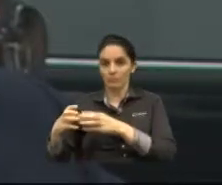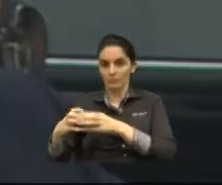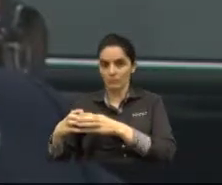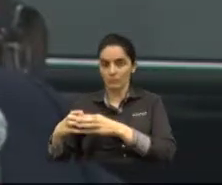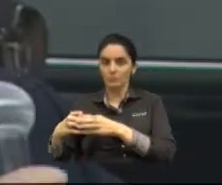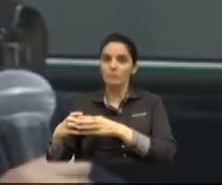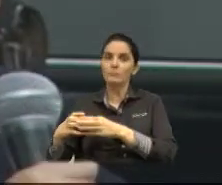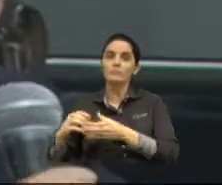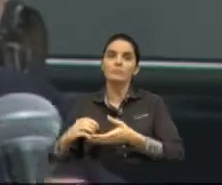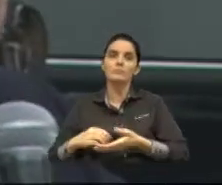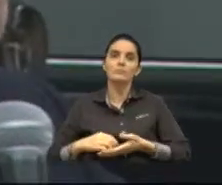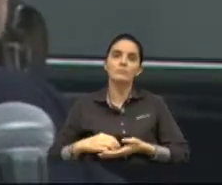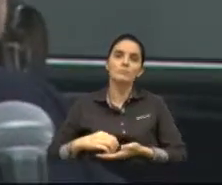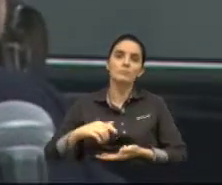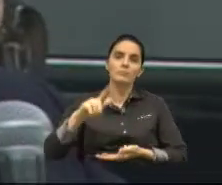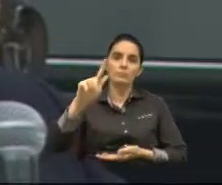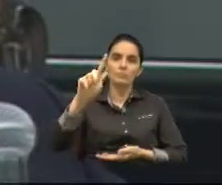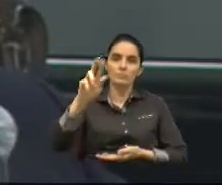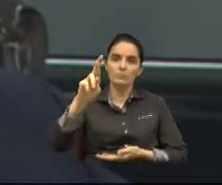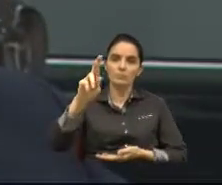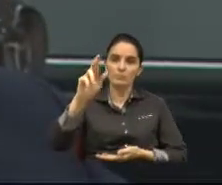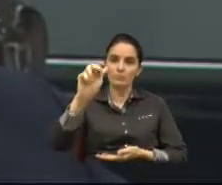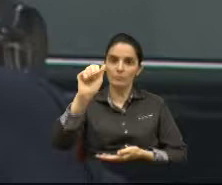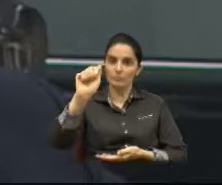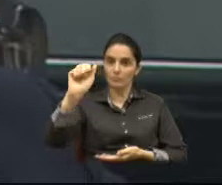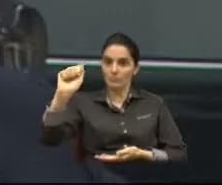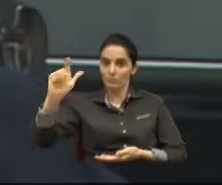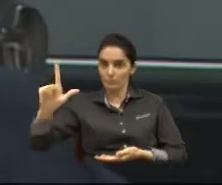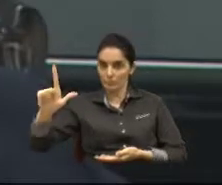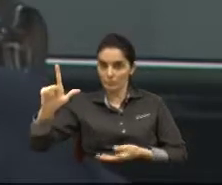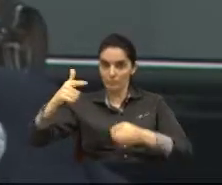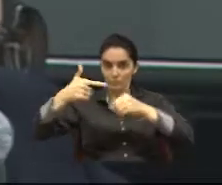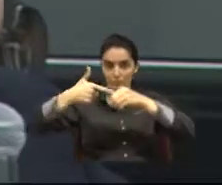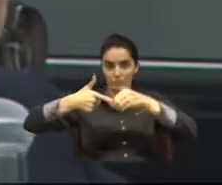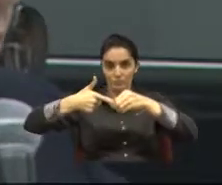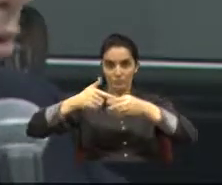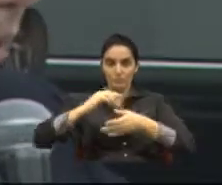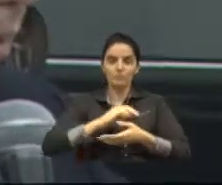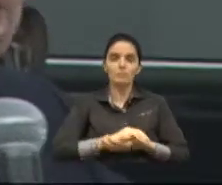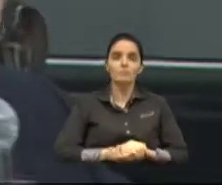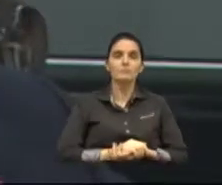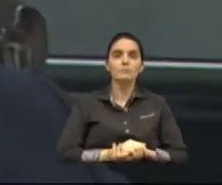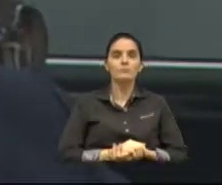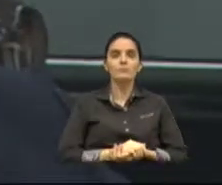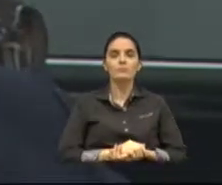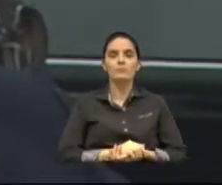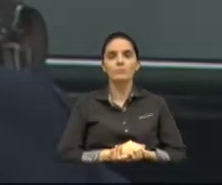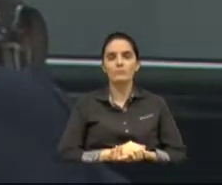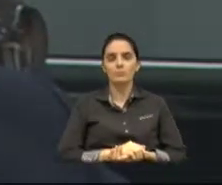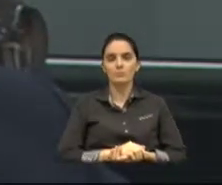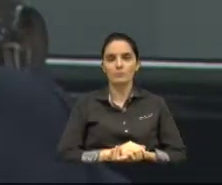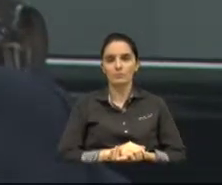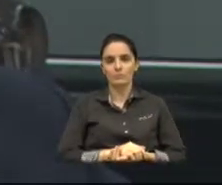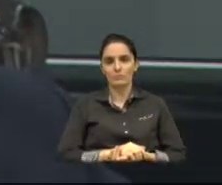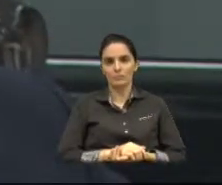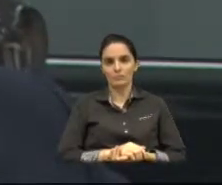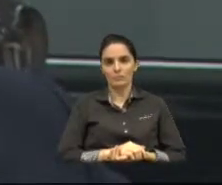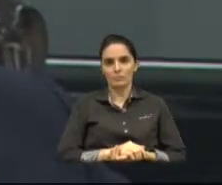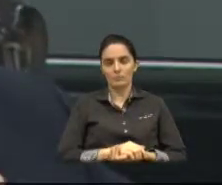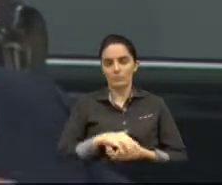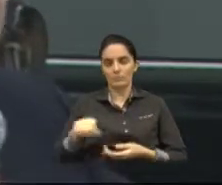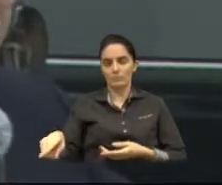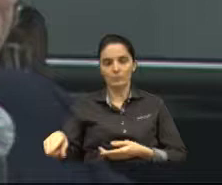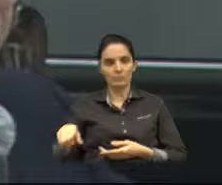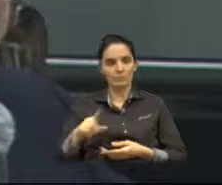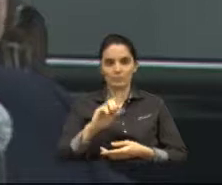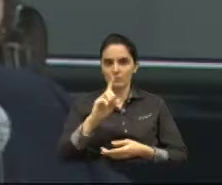escritório, é o Grupo Graal. Eu me lembro quando ele fazia essas reuniões, não só na cidade de Limeira, mas no estado e no Brasil